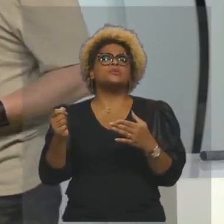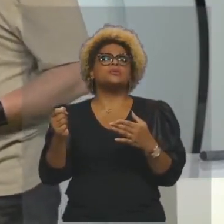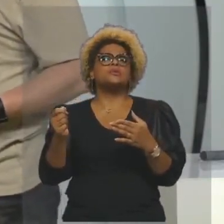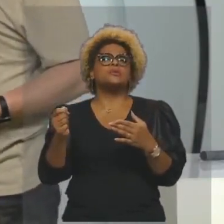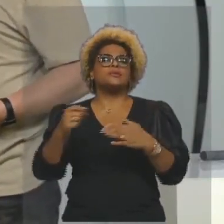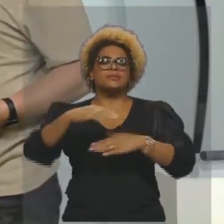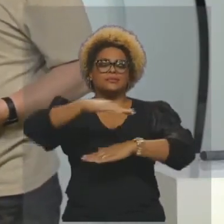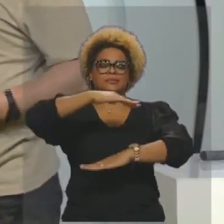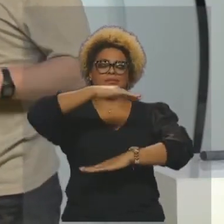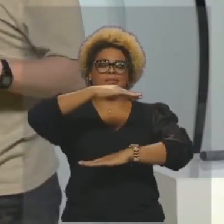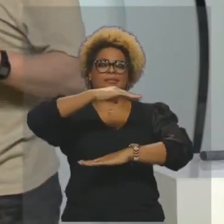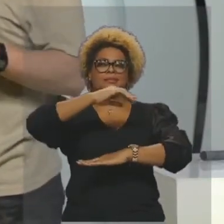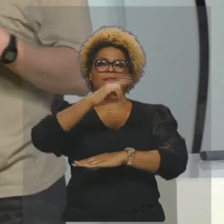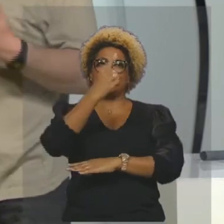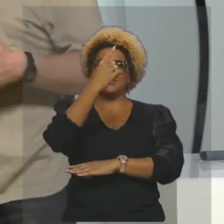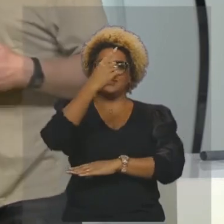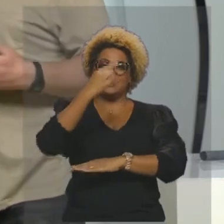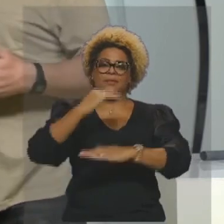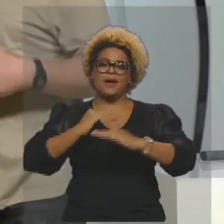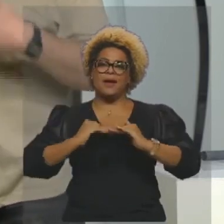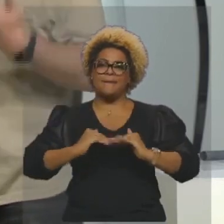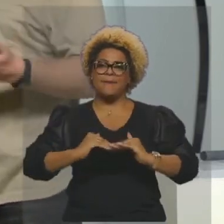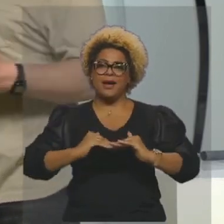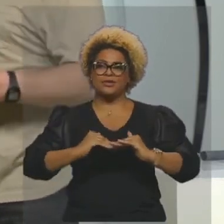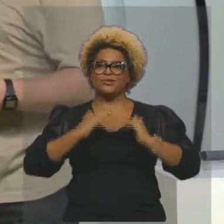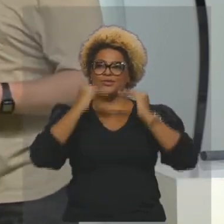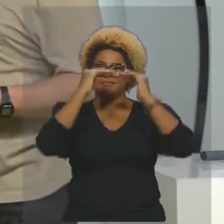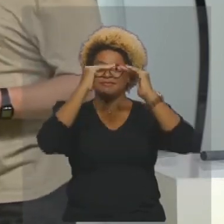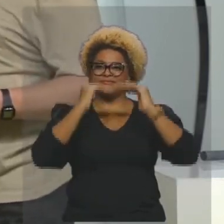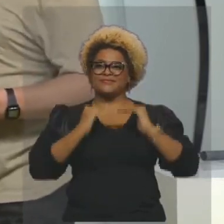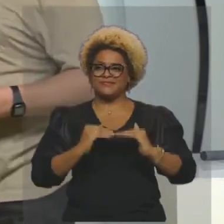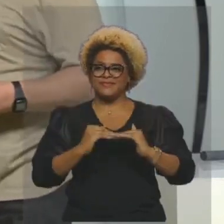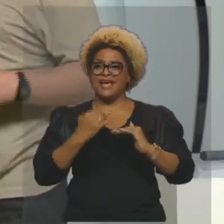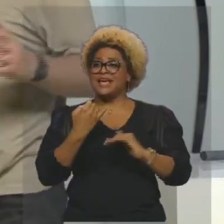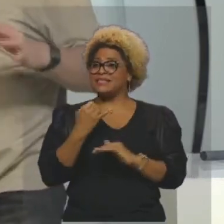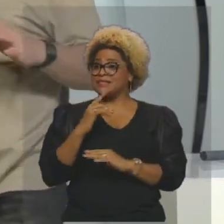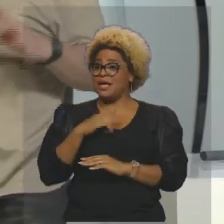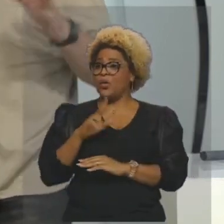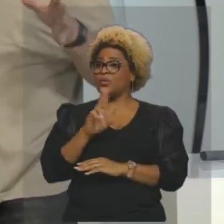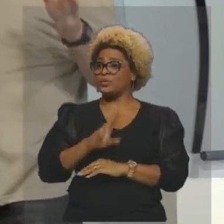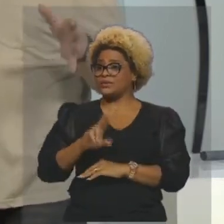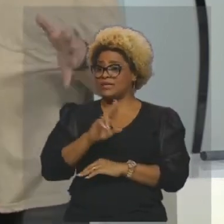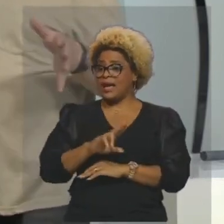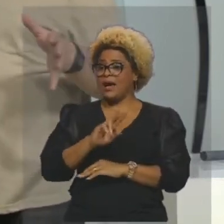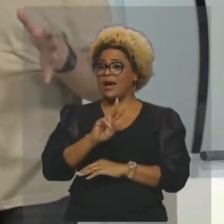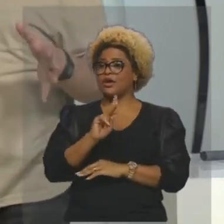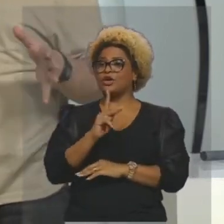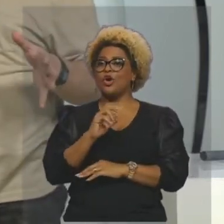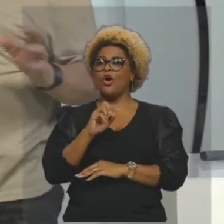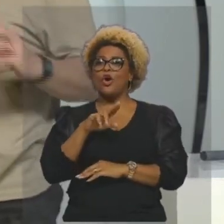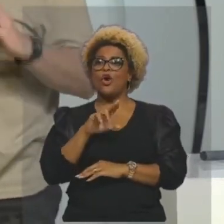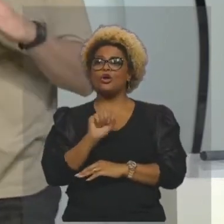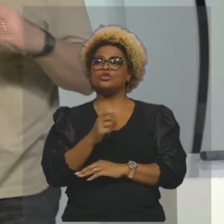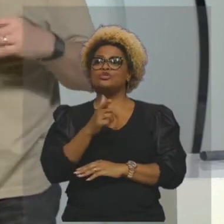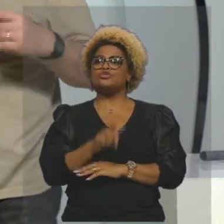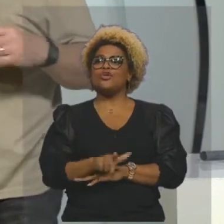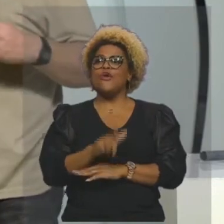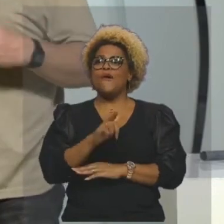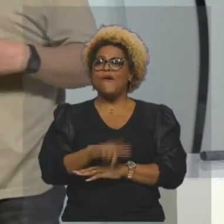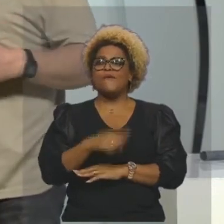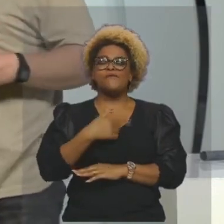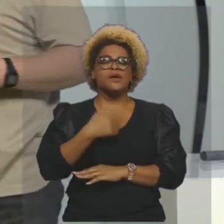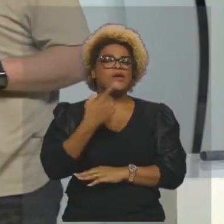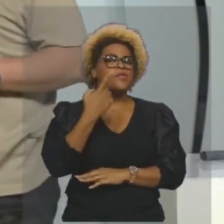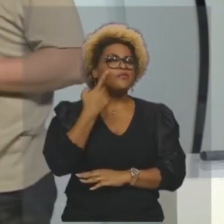outra parte aqui. Se eu aplicasse a lei de Ohm de novo para cada um dos resistores, eu ia verificar o seguinte, que a soma